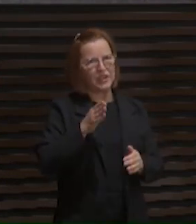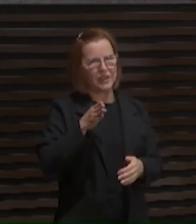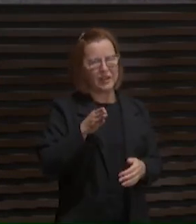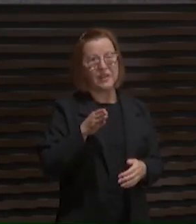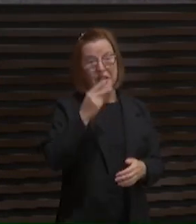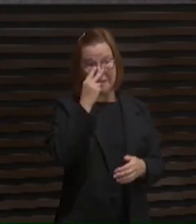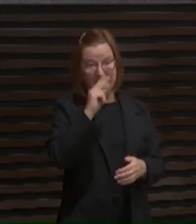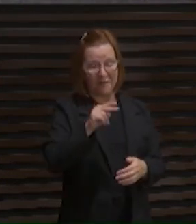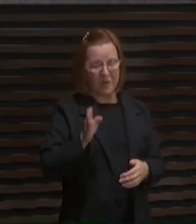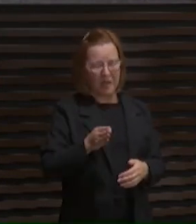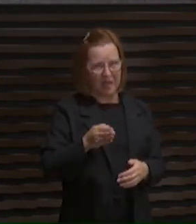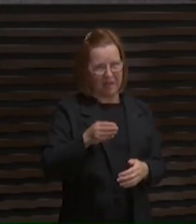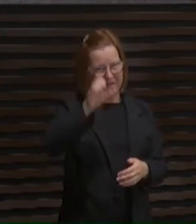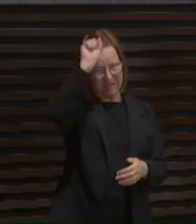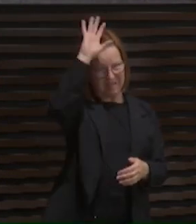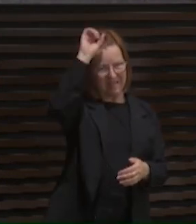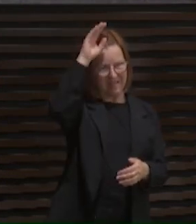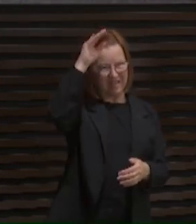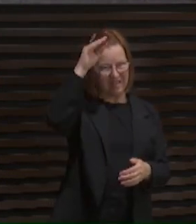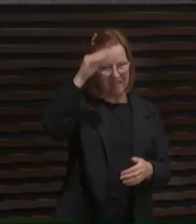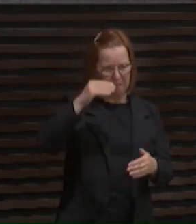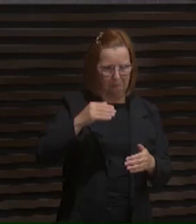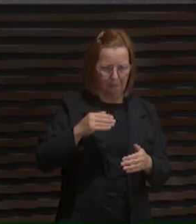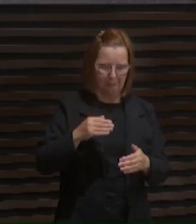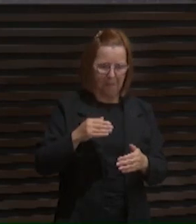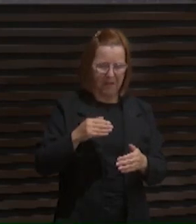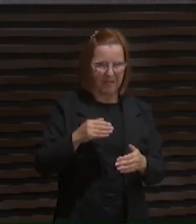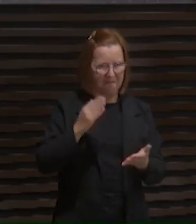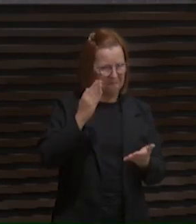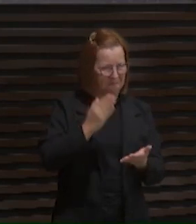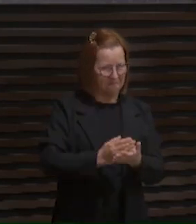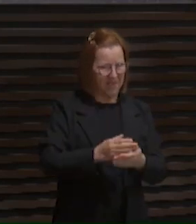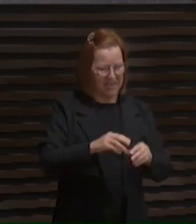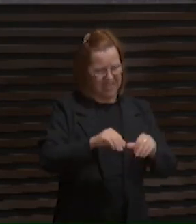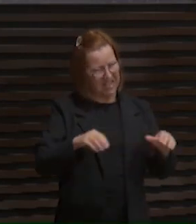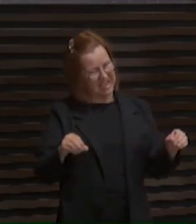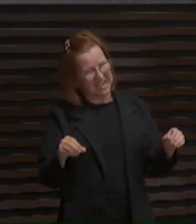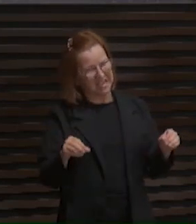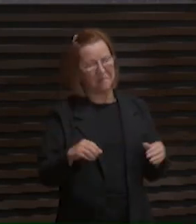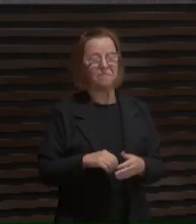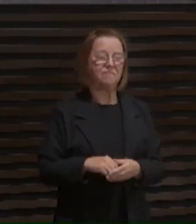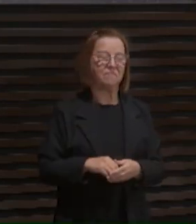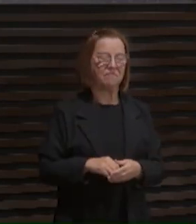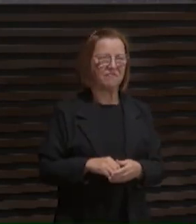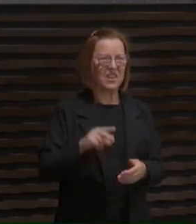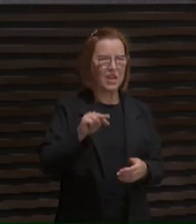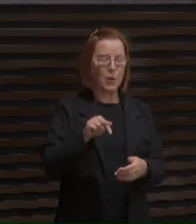condição. Na verdade, essa não é nem a condição do pecador. O pecador está mais impossibilitado ainda.